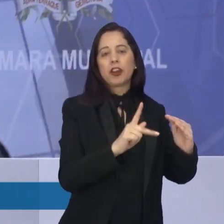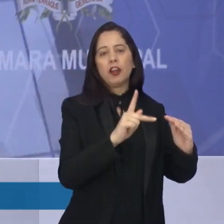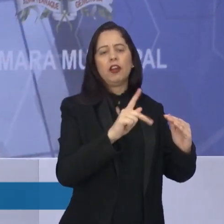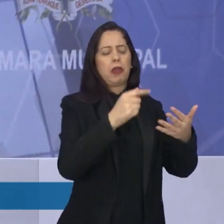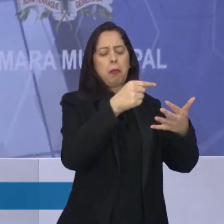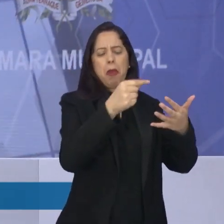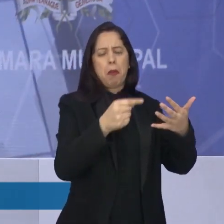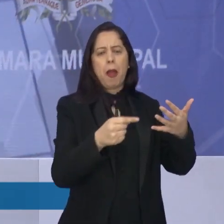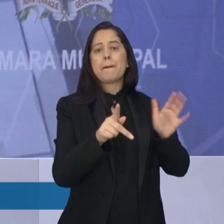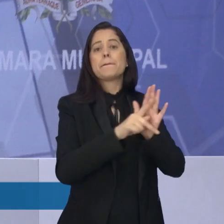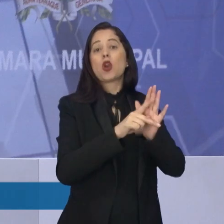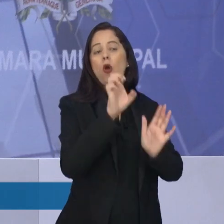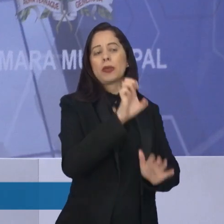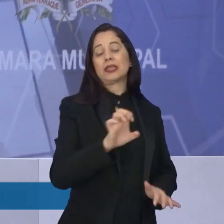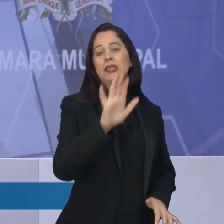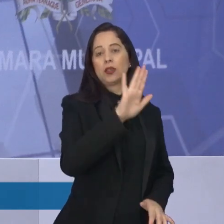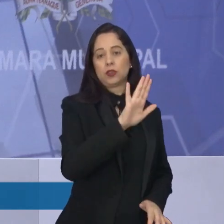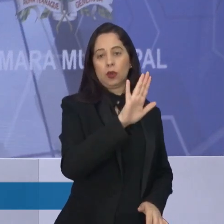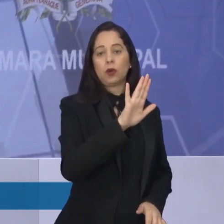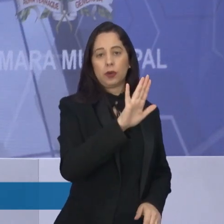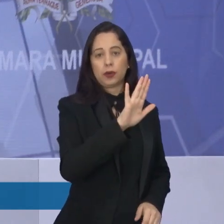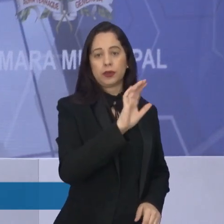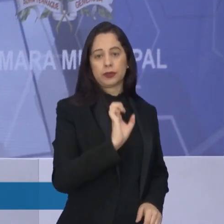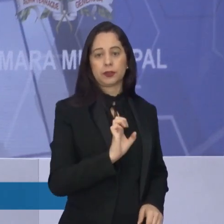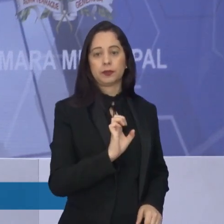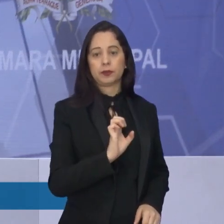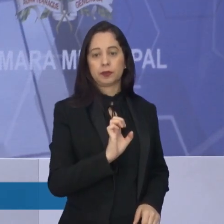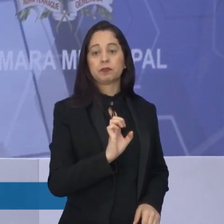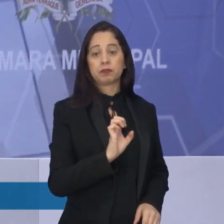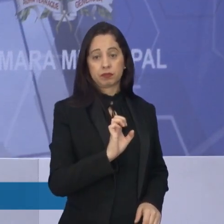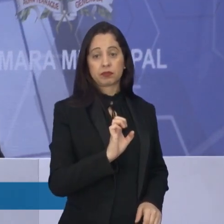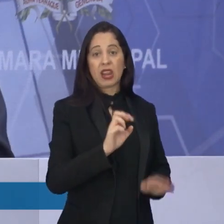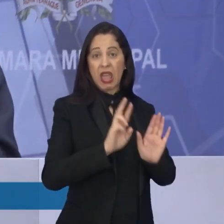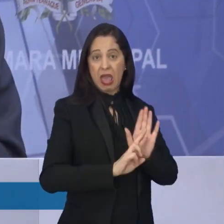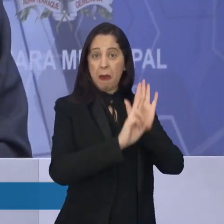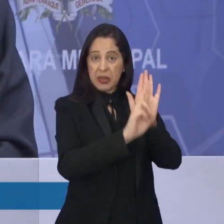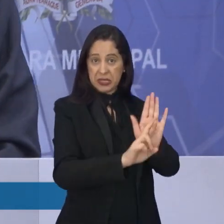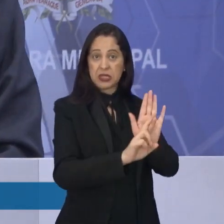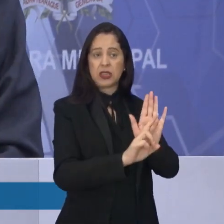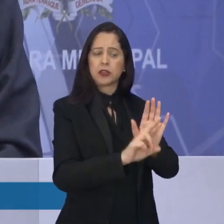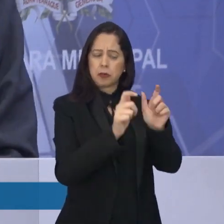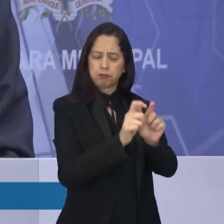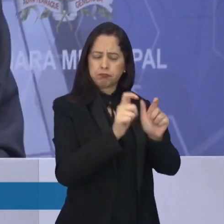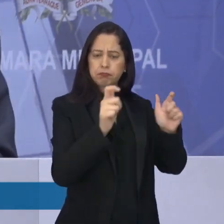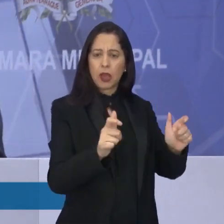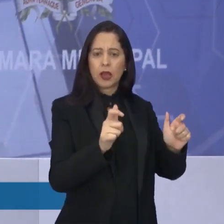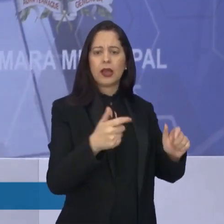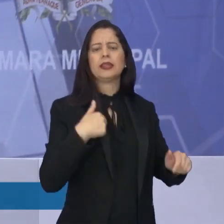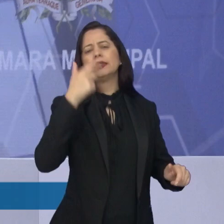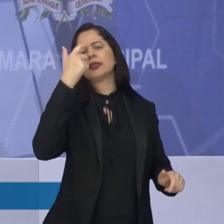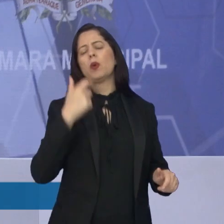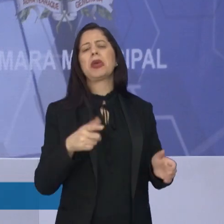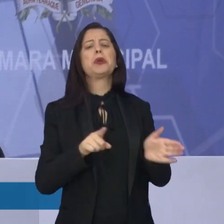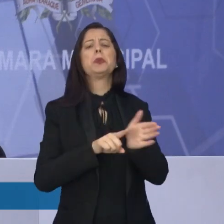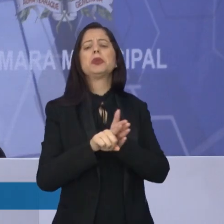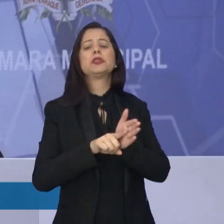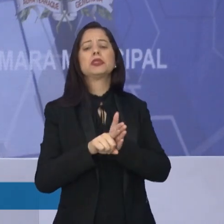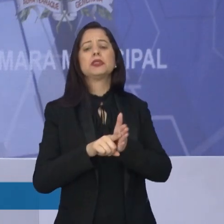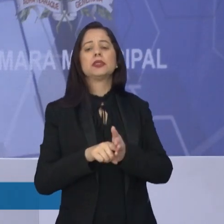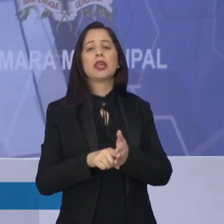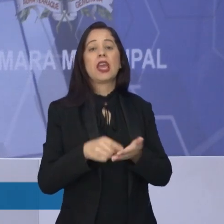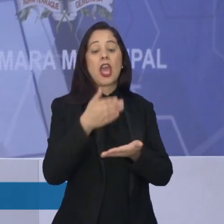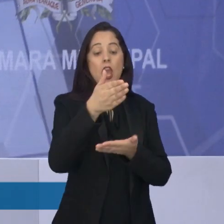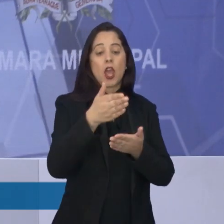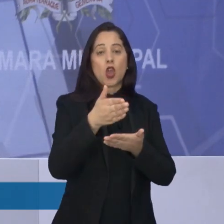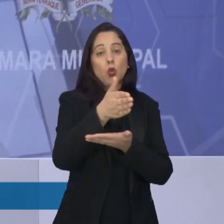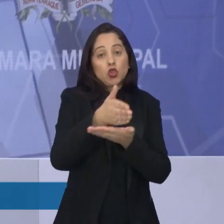Glasgow. Essas cidades representam para seus países muito mais do que São José. Então, eu fiz um exercício simples, eu dividi por